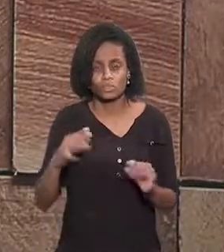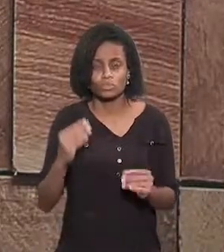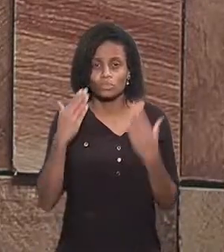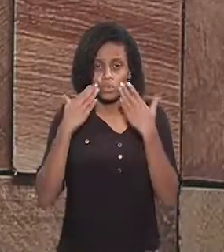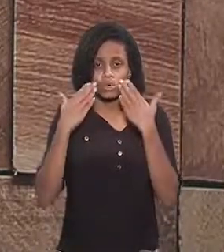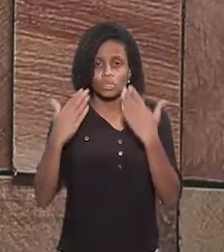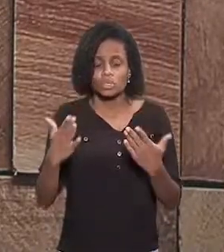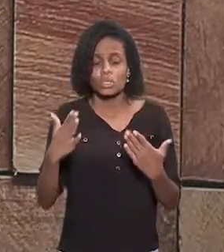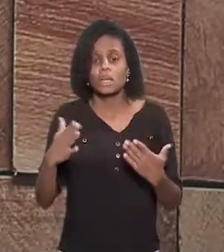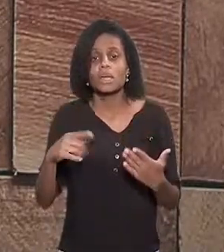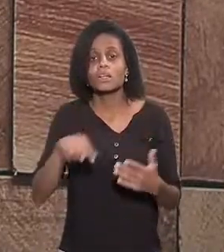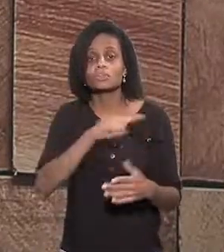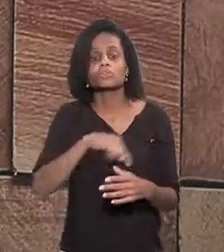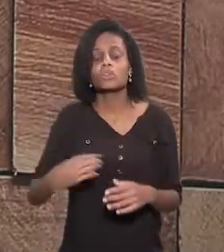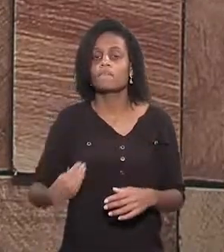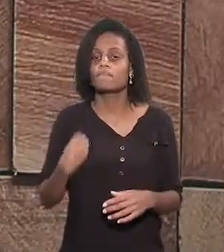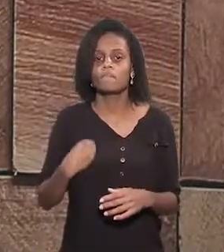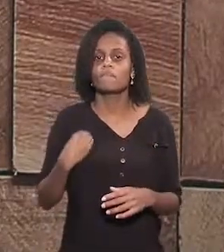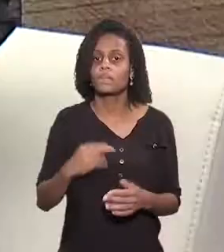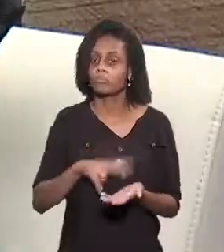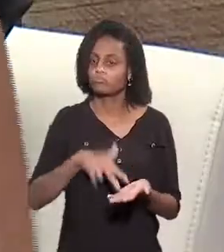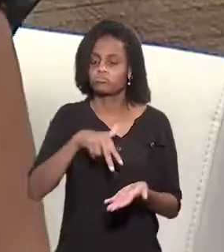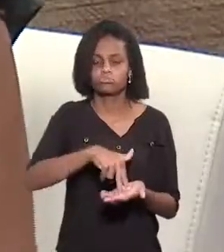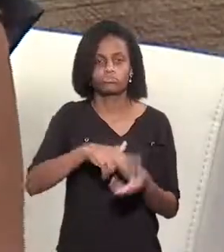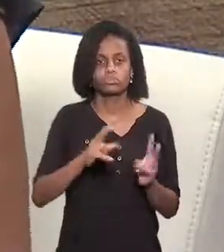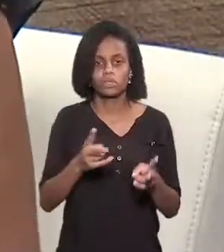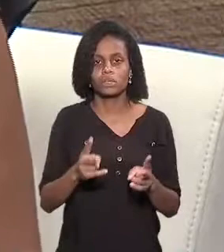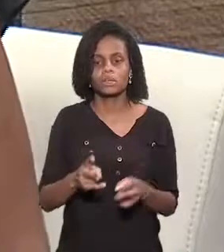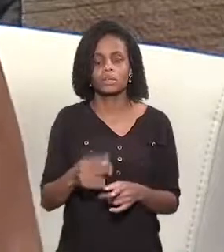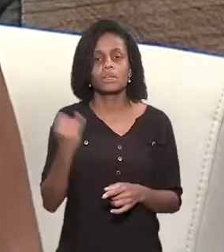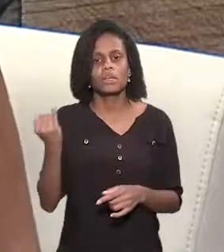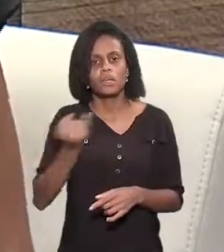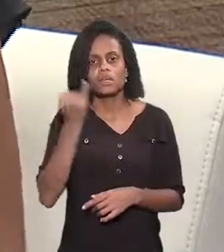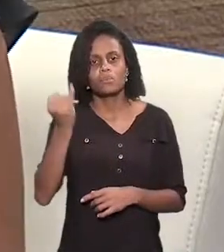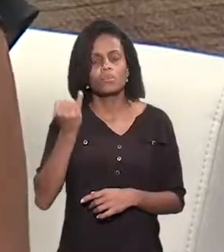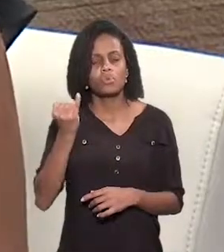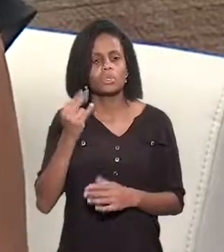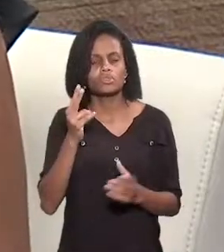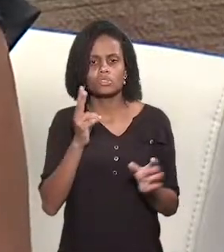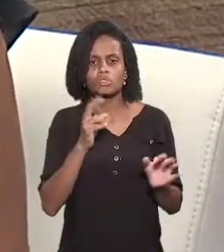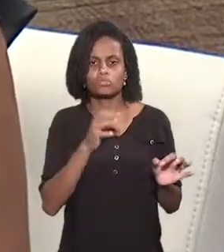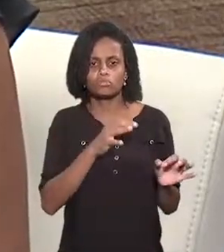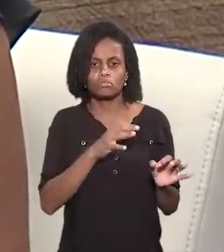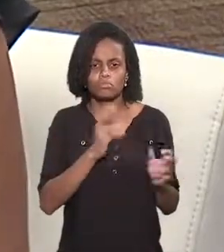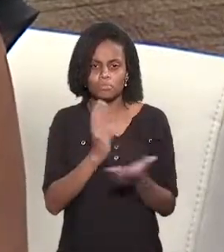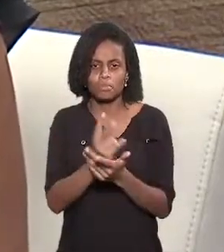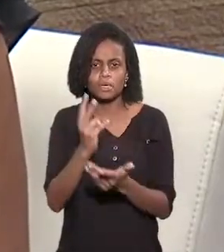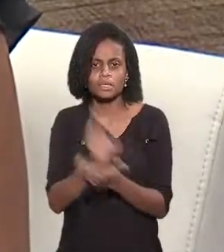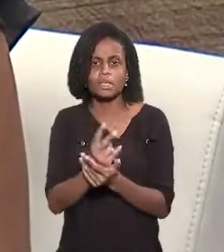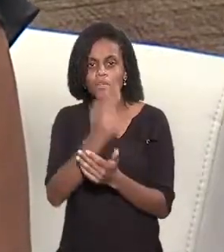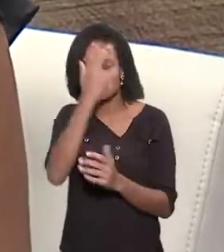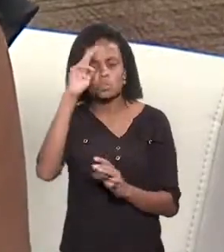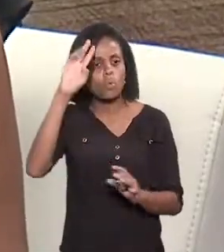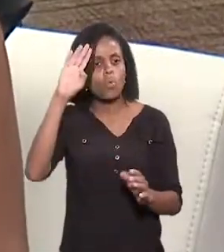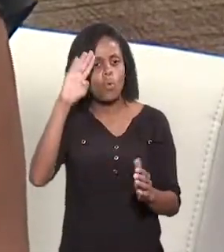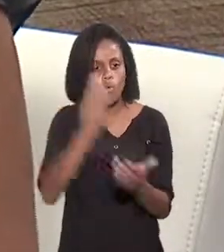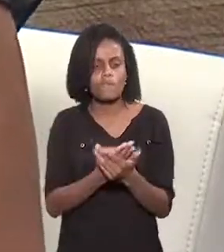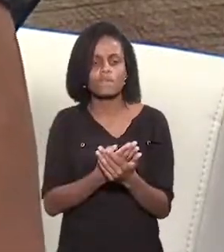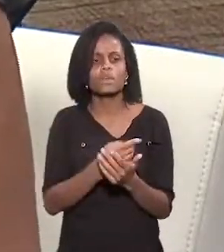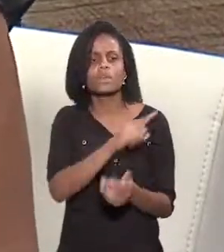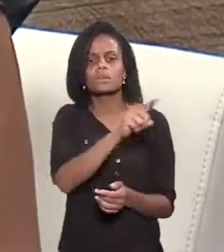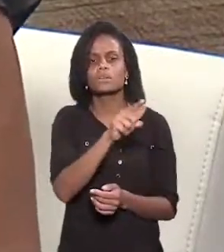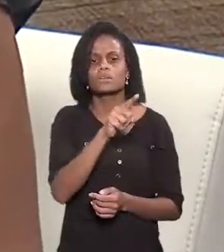nossa realidade estar de pé. E porque é importante, eu até te fiz essa pergunta, porque é importante manter a credibilidade que